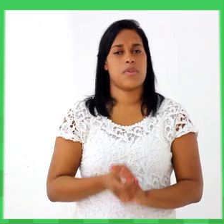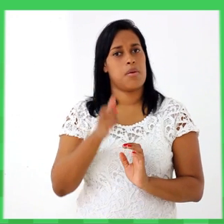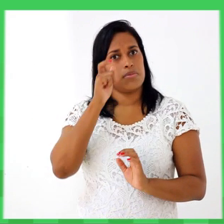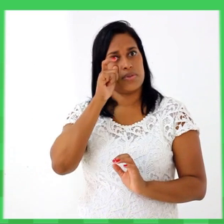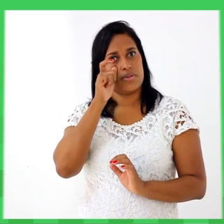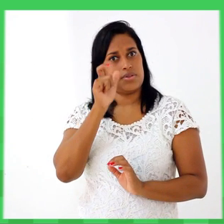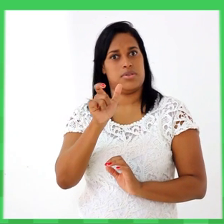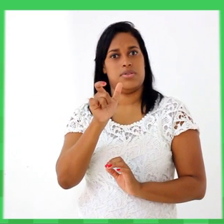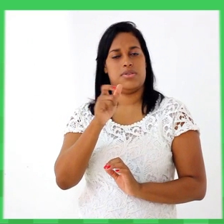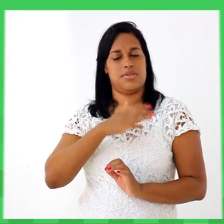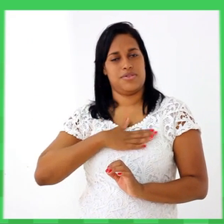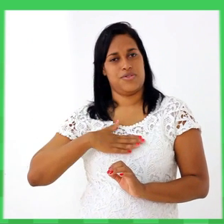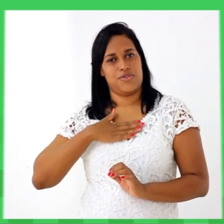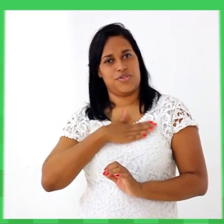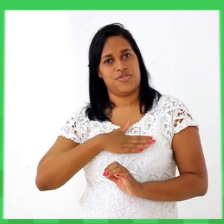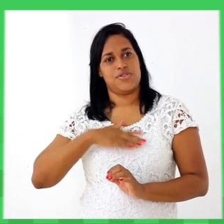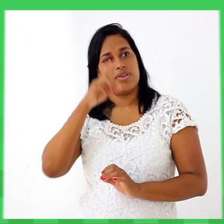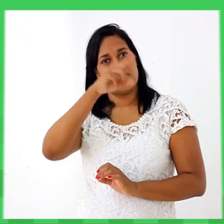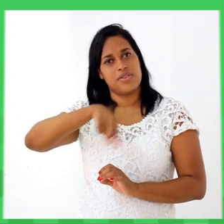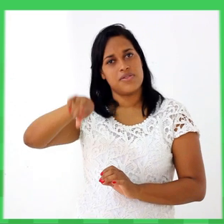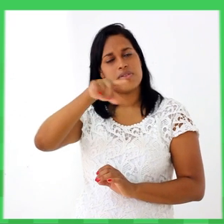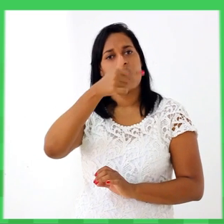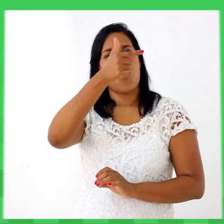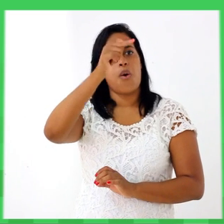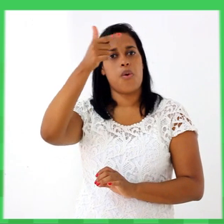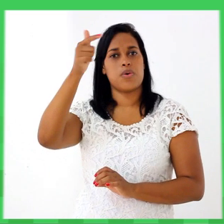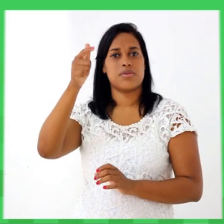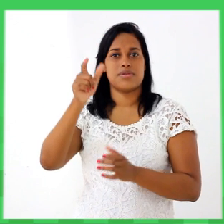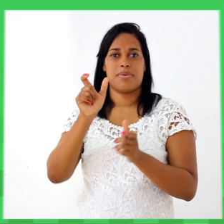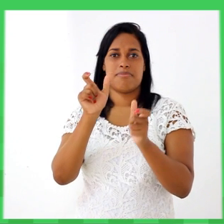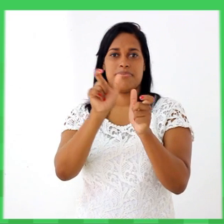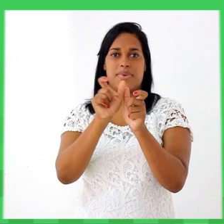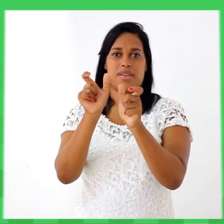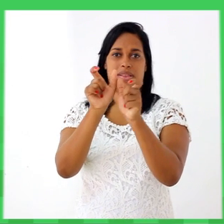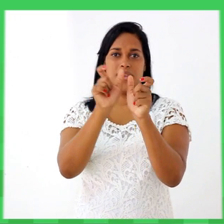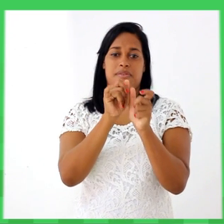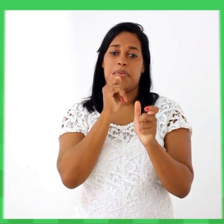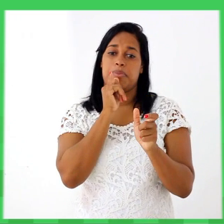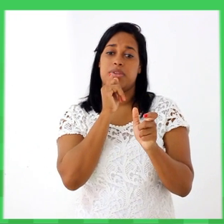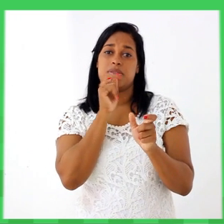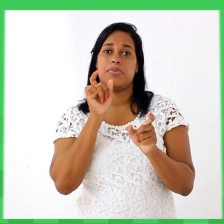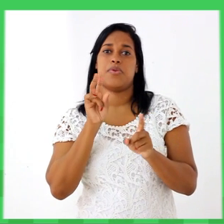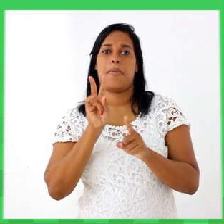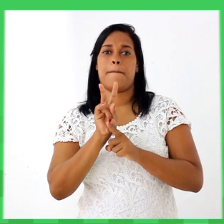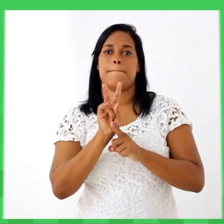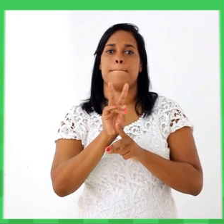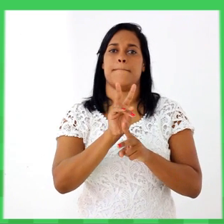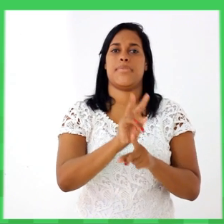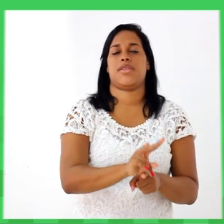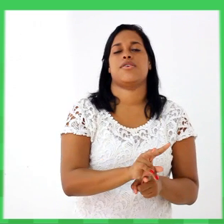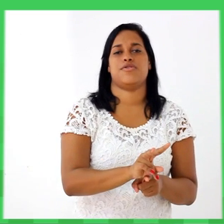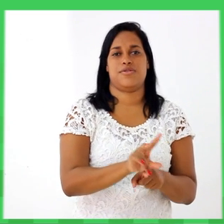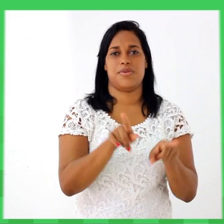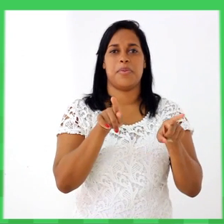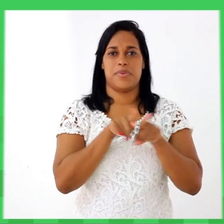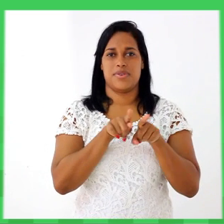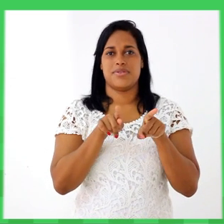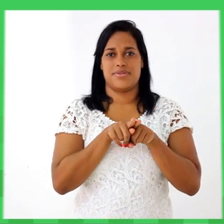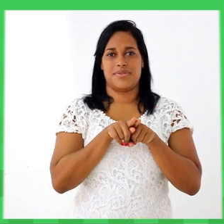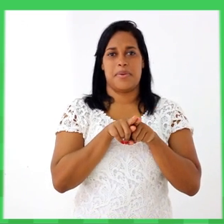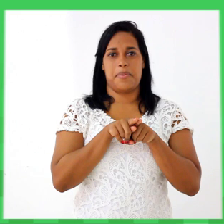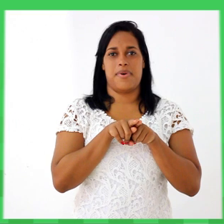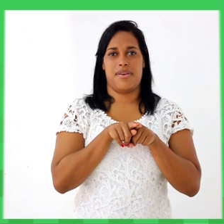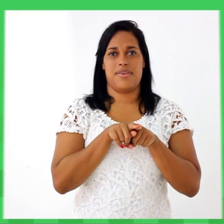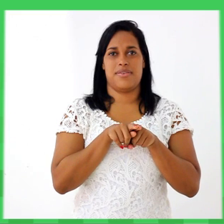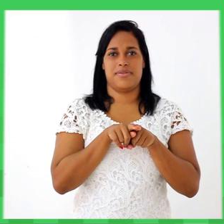interessante. Eu gostaria de ter uma outra palavra. Por exemplo, tomar empréstimo. Eu posso ter uma palavra assim? Sim, fica a